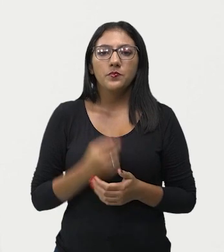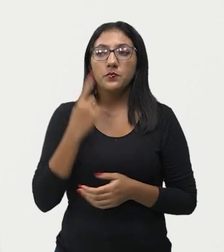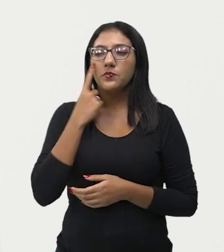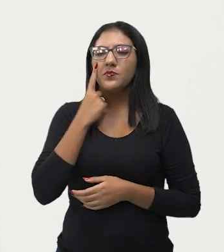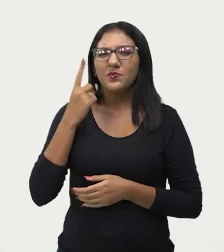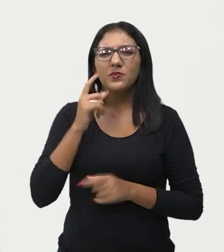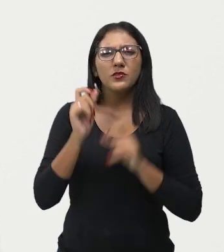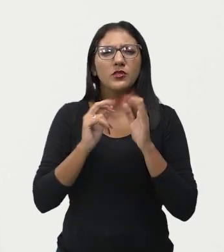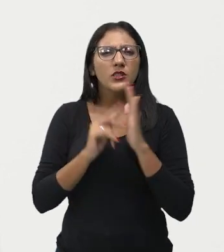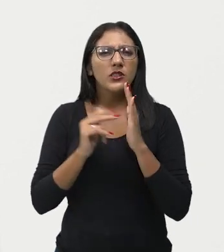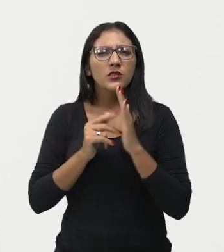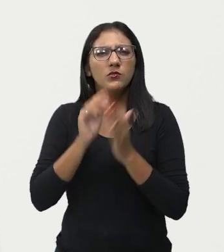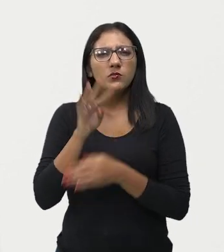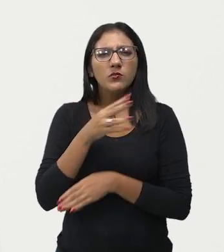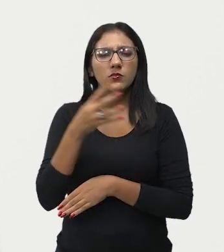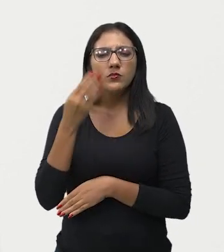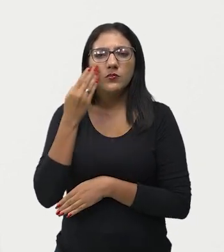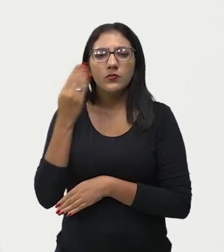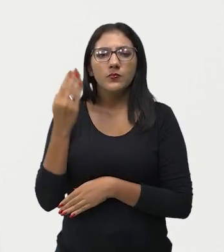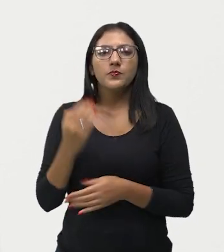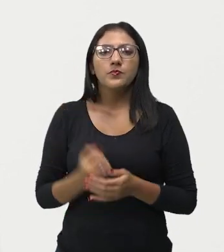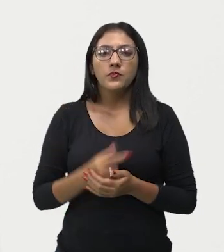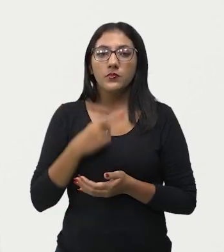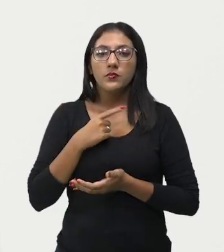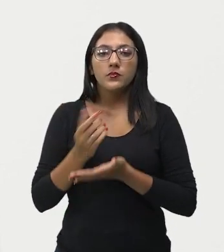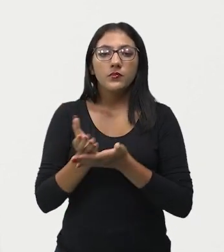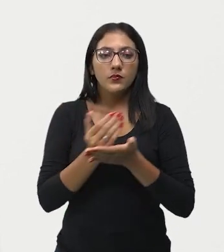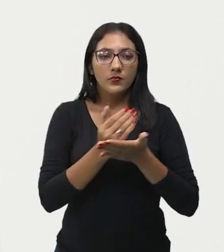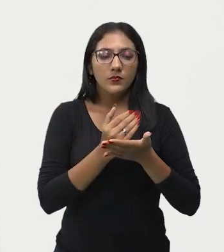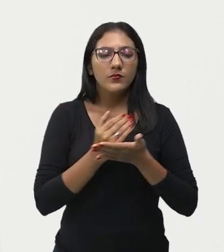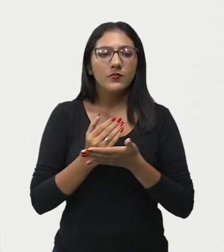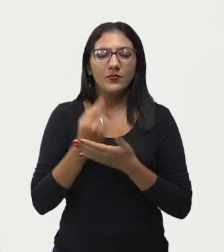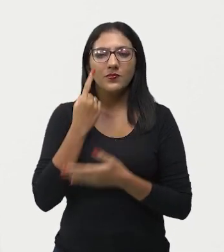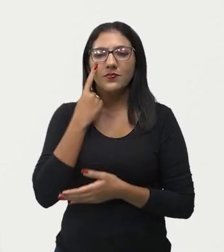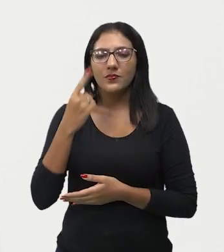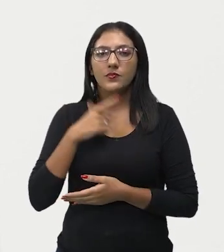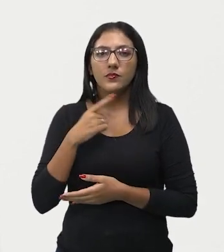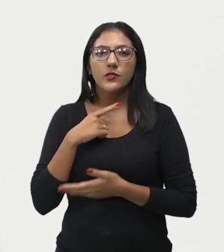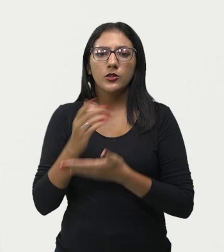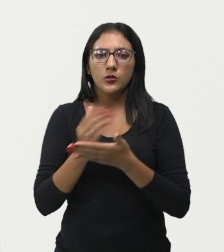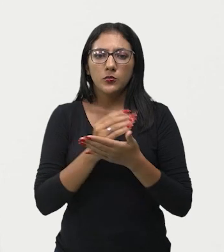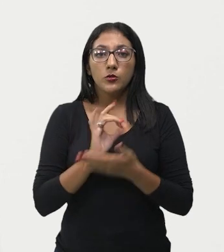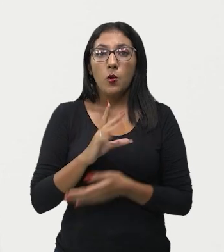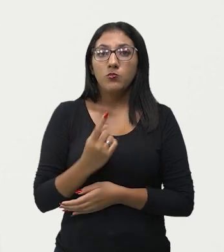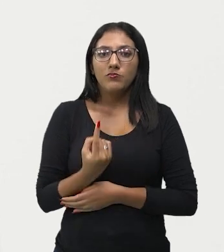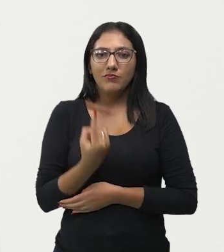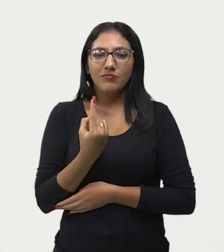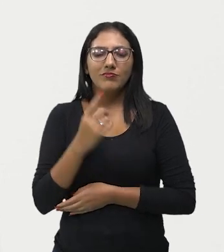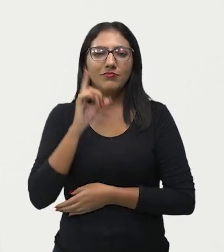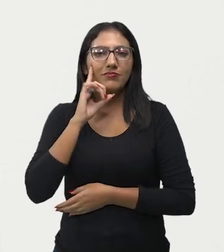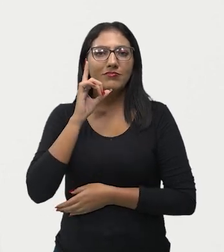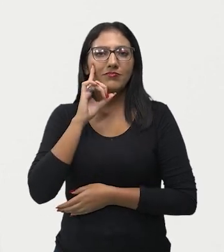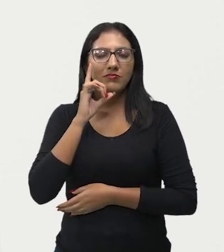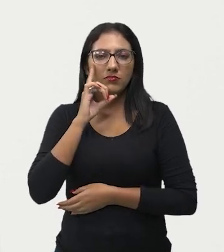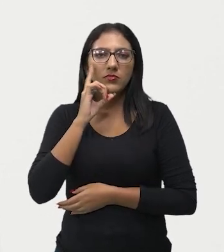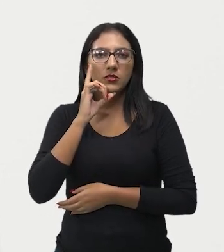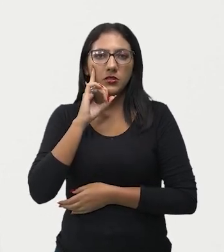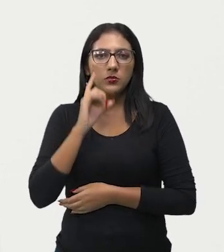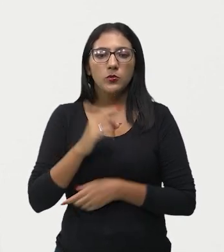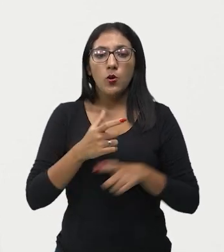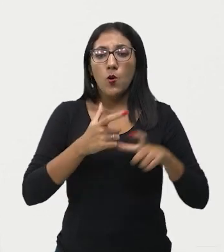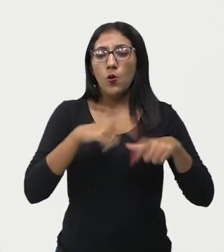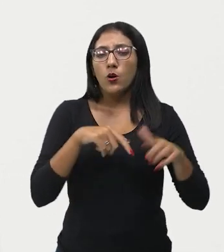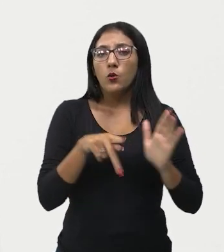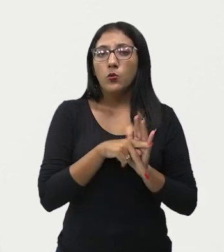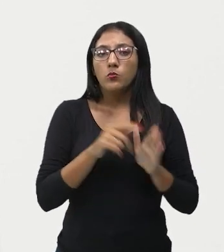temos aqui, ó, são dados, aqui, ó, nós temos dados que foram coletados em um dia em uma agência de emprego. A